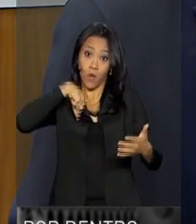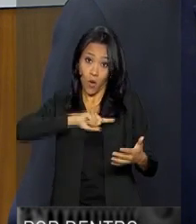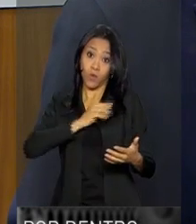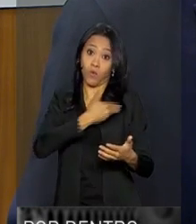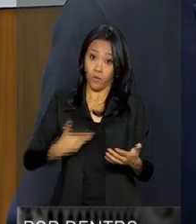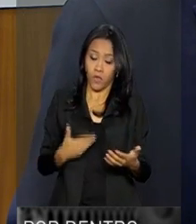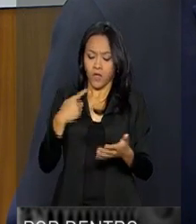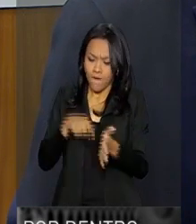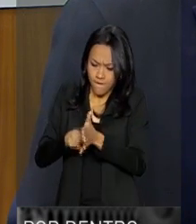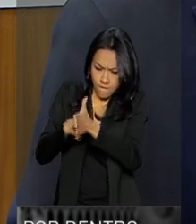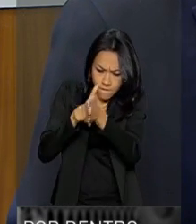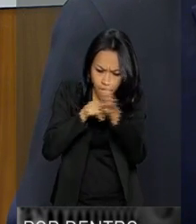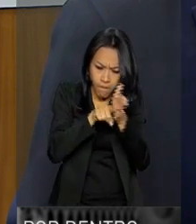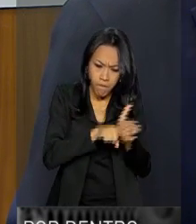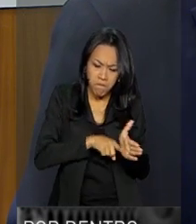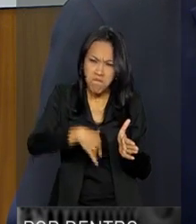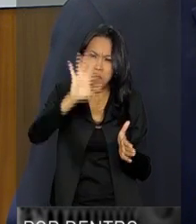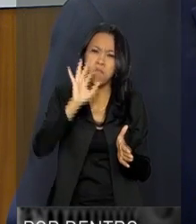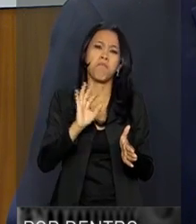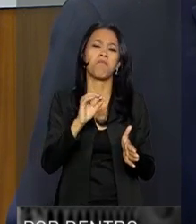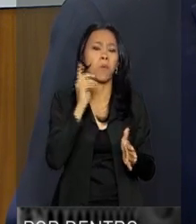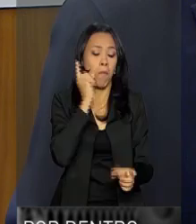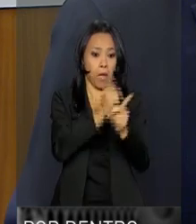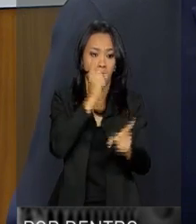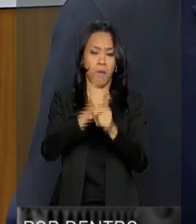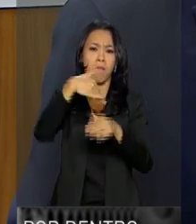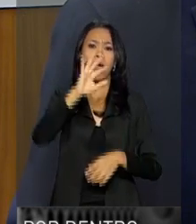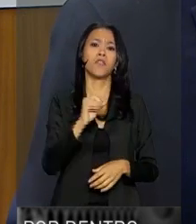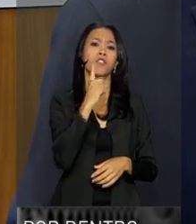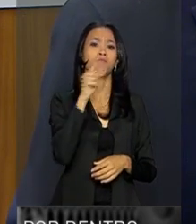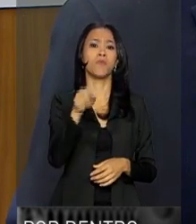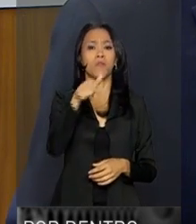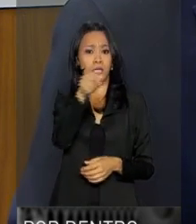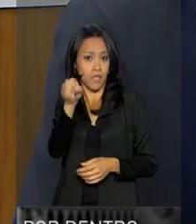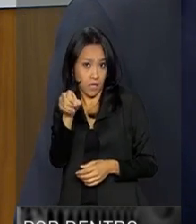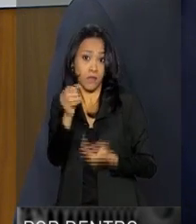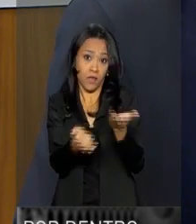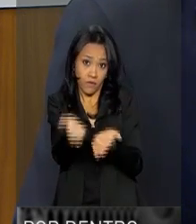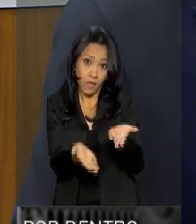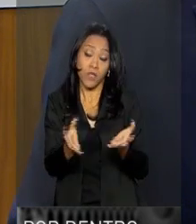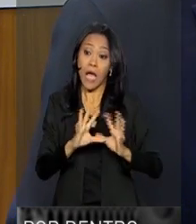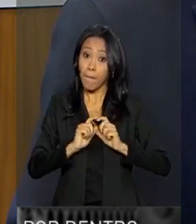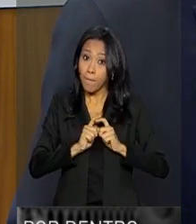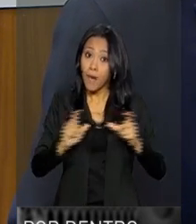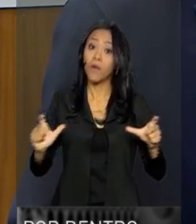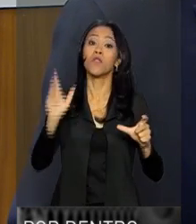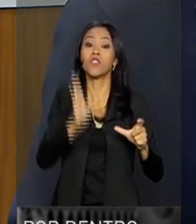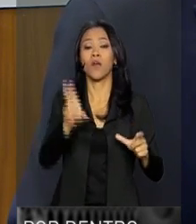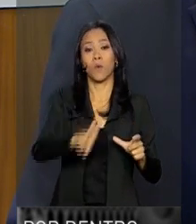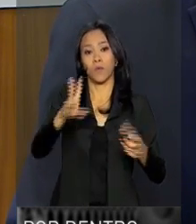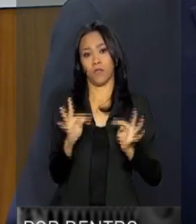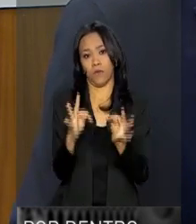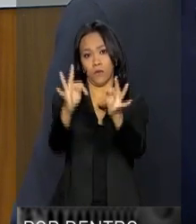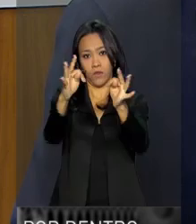federal já identificamos mais de 1.700 serviço 40% de serviços já são digitais 40%